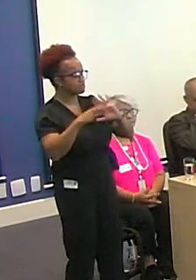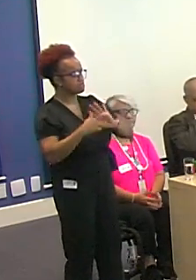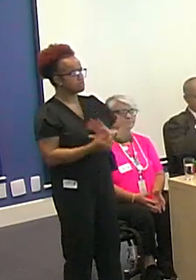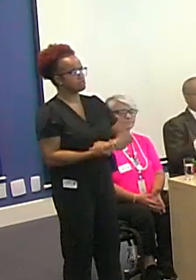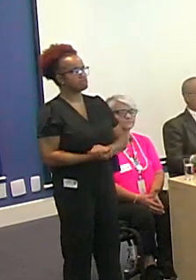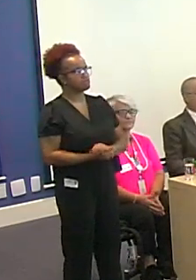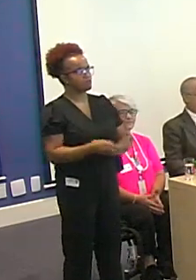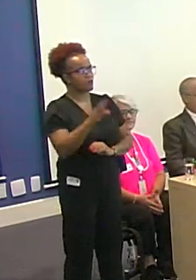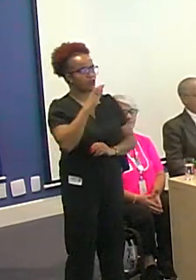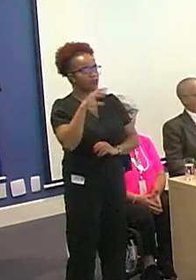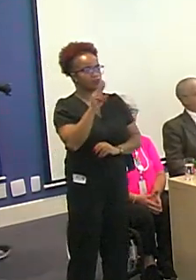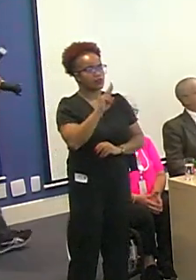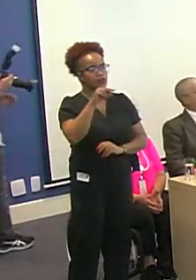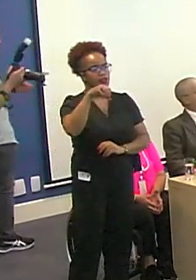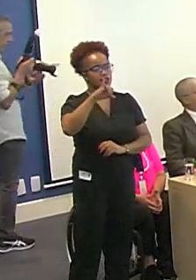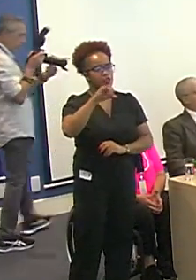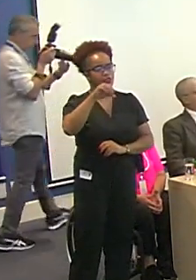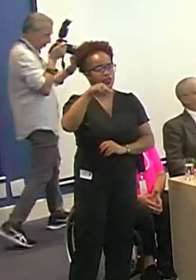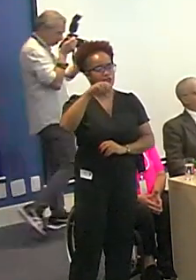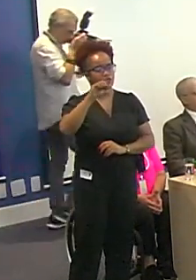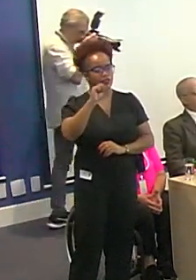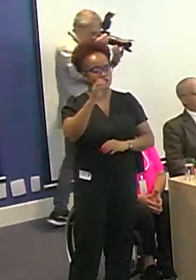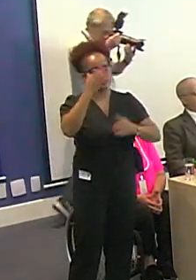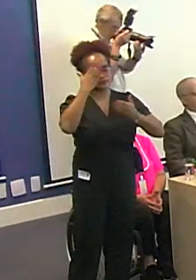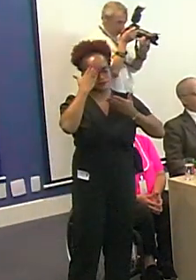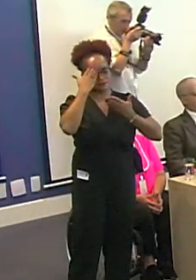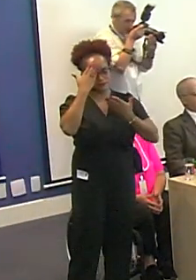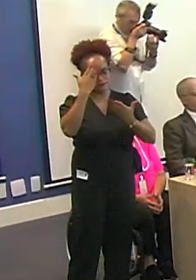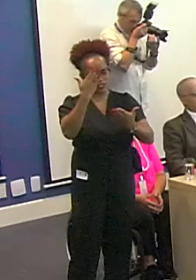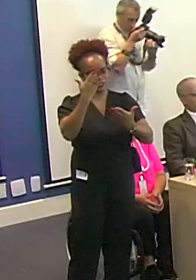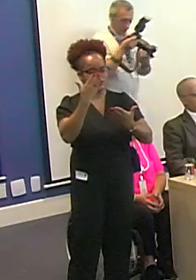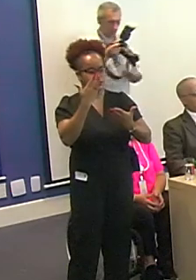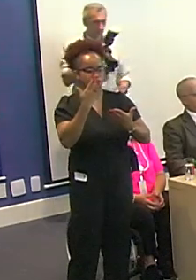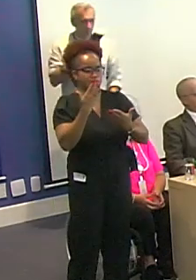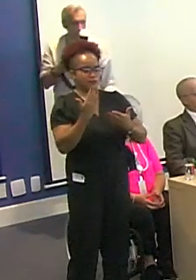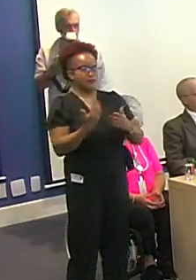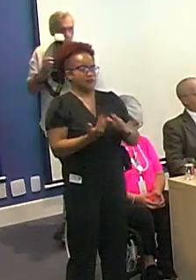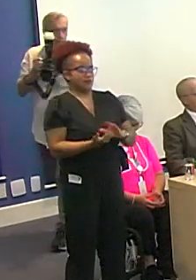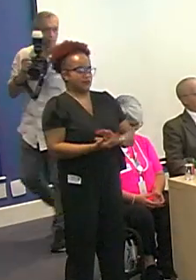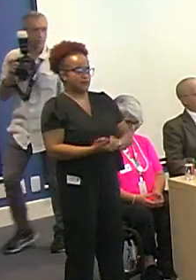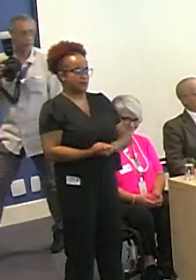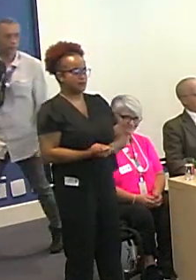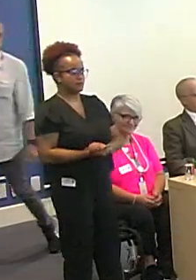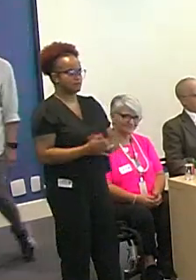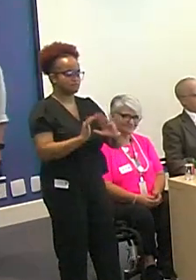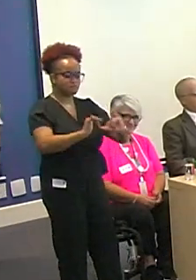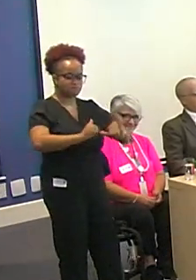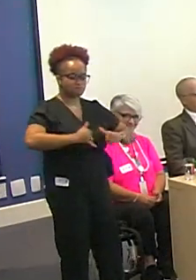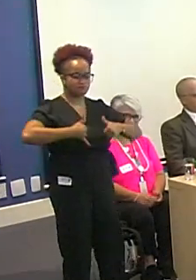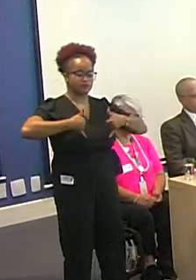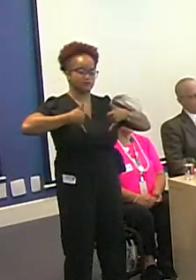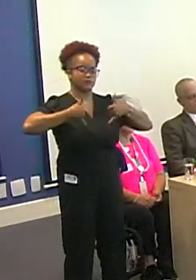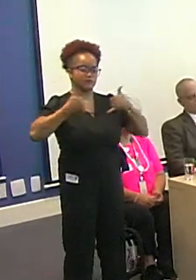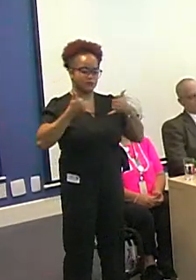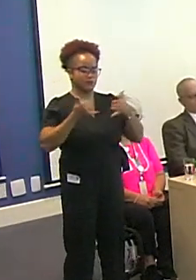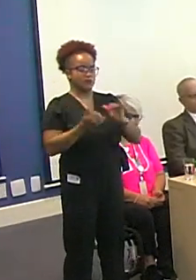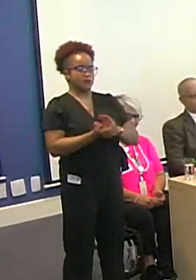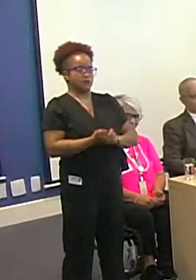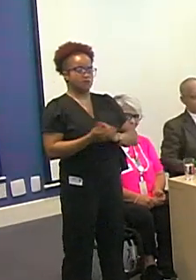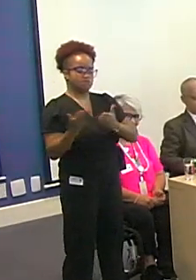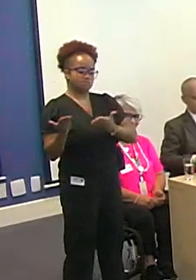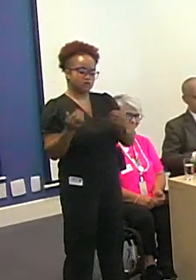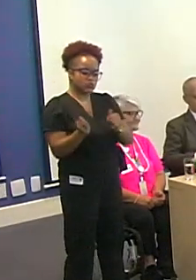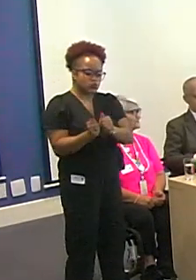a cantora Inês Helena. Obrigado, Inês. É uma honra, uma alegria ter você